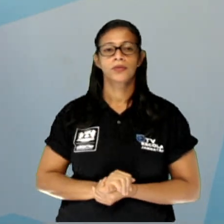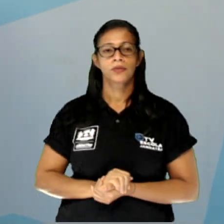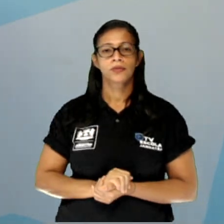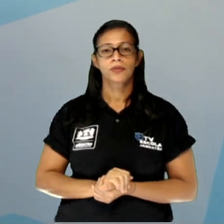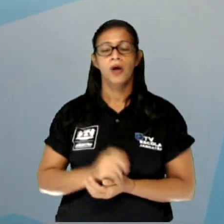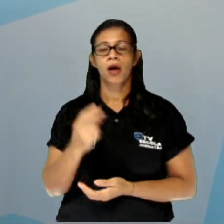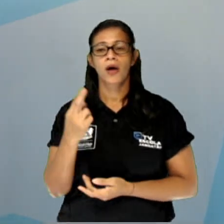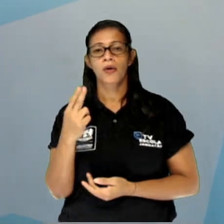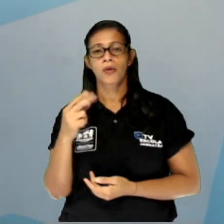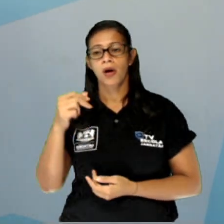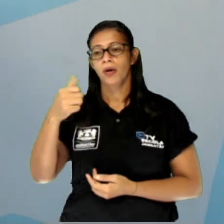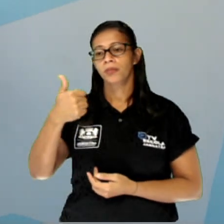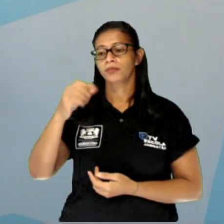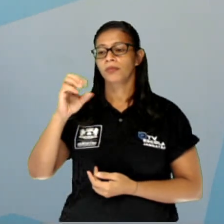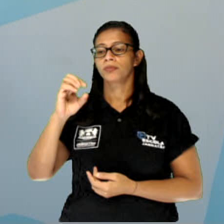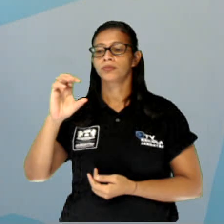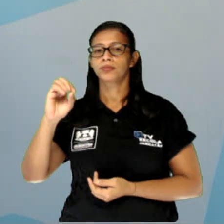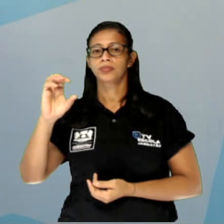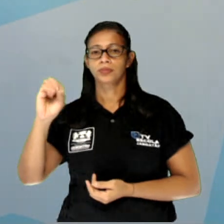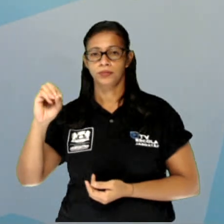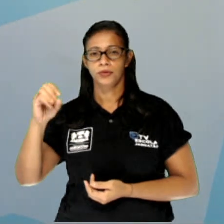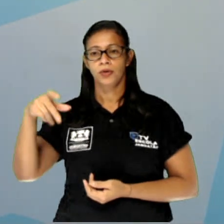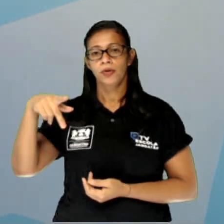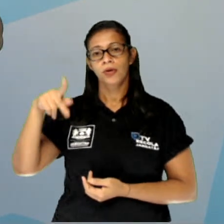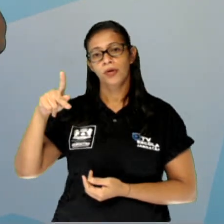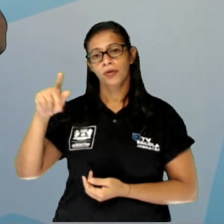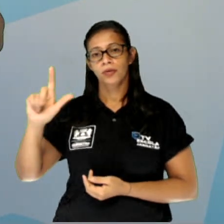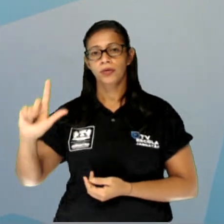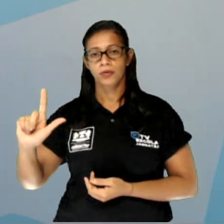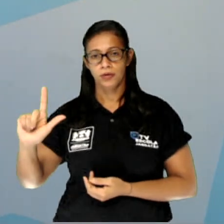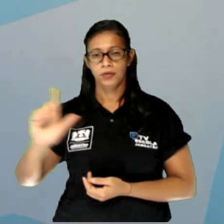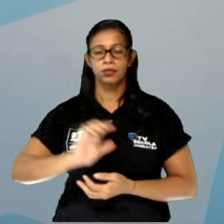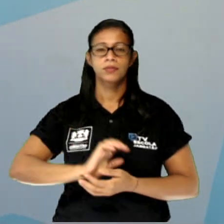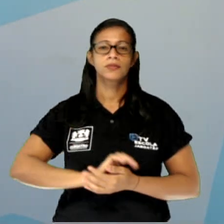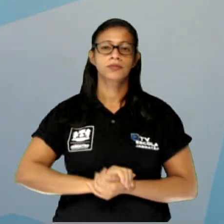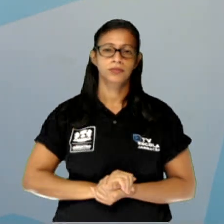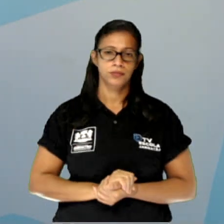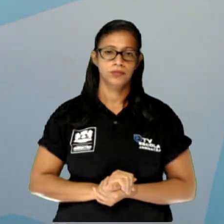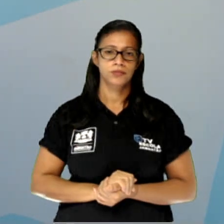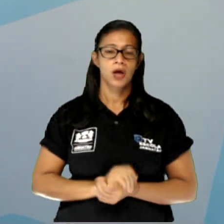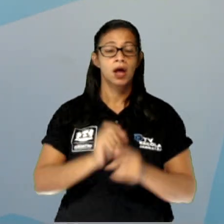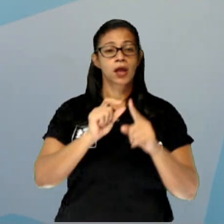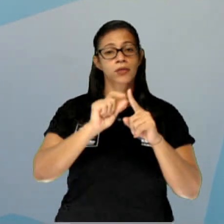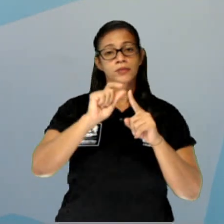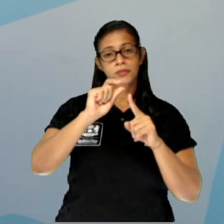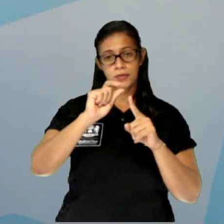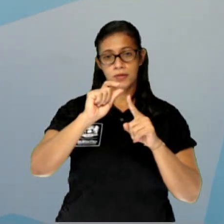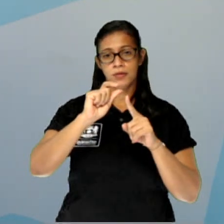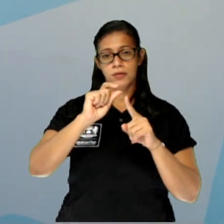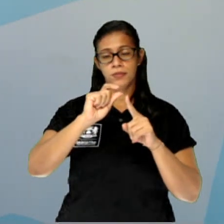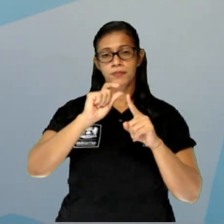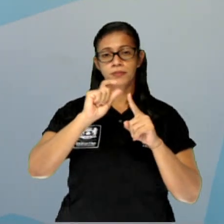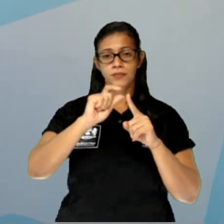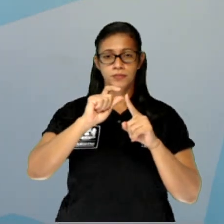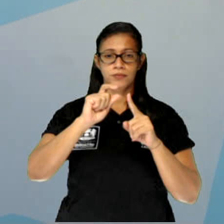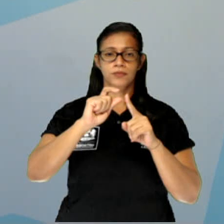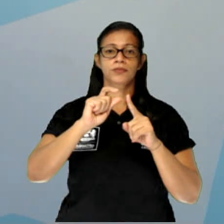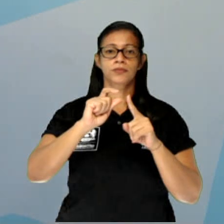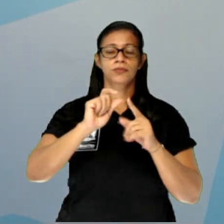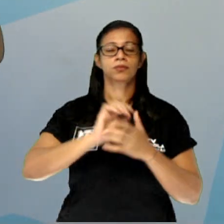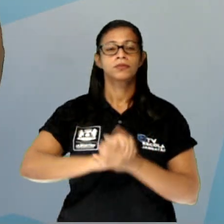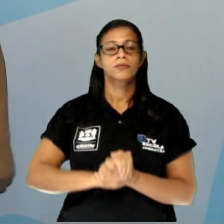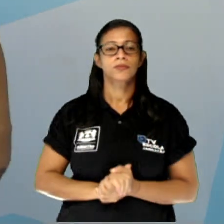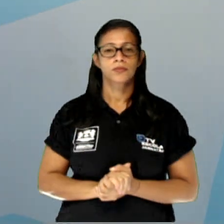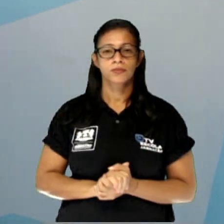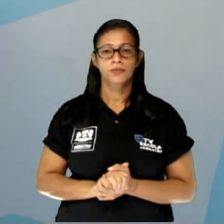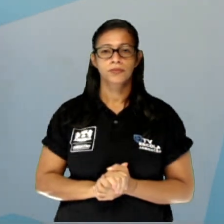quilolitros. Cada unidade equivale a 10 vezes a unidade imediatamente inferior.